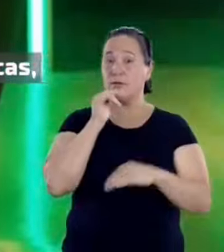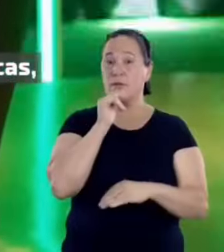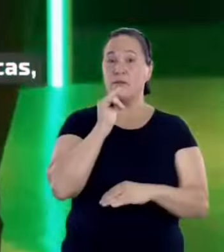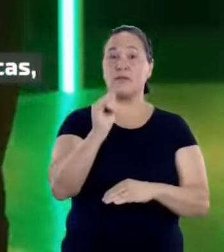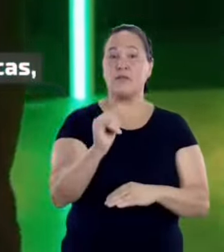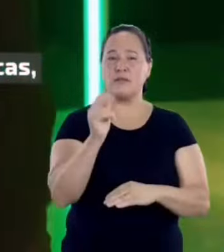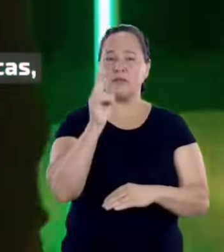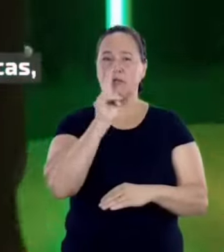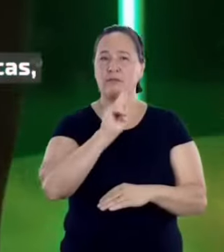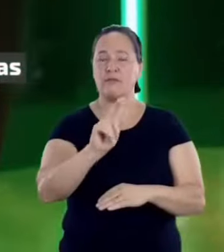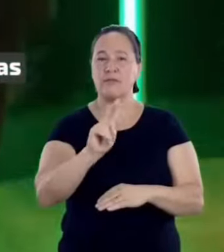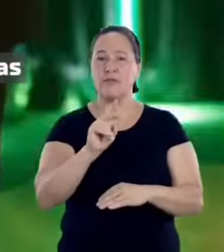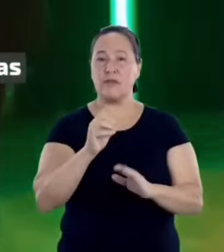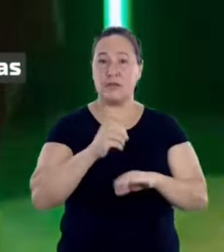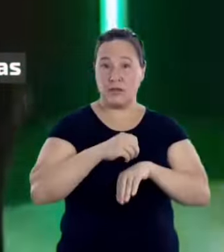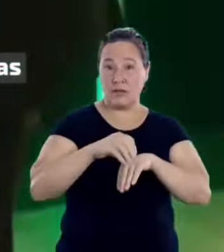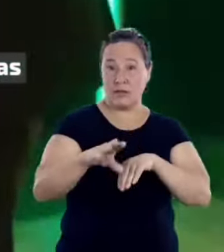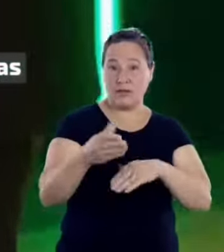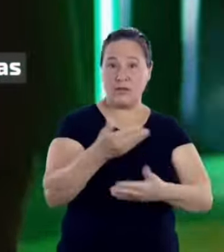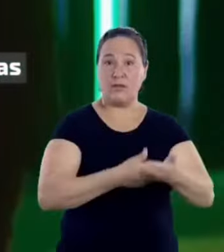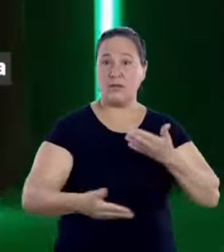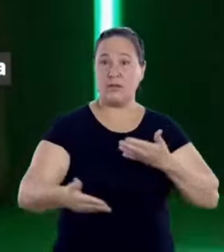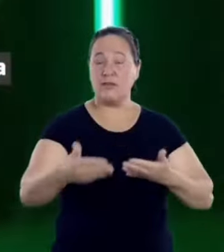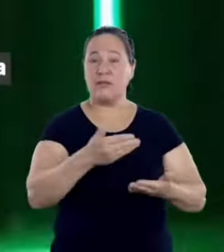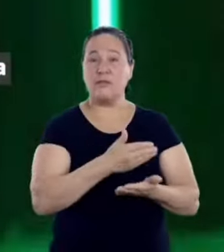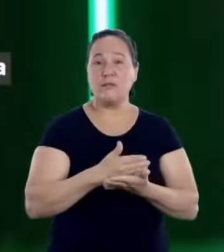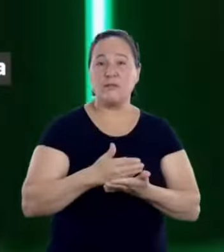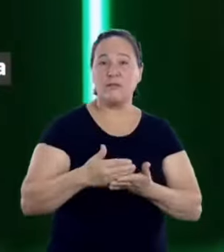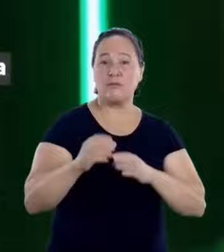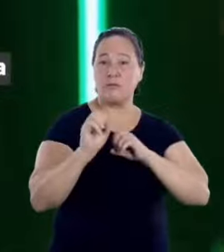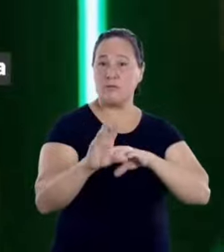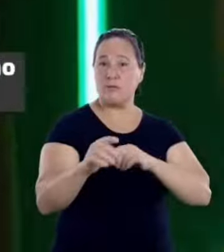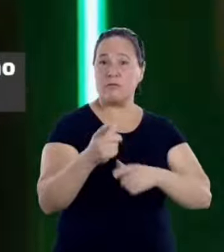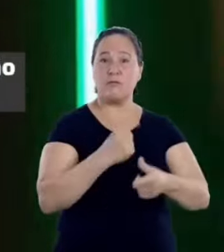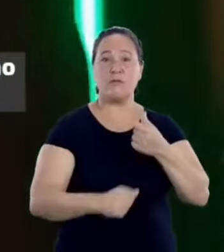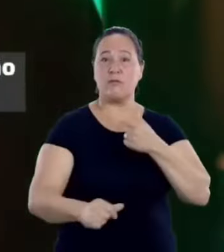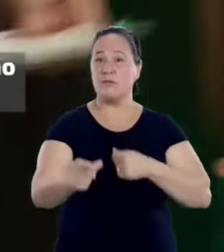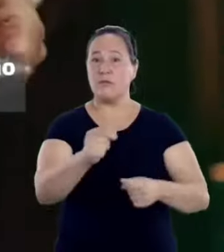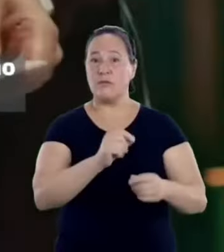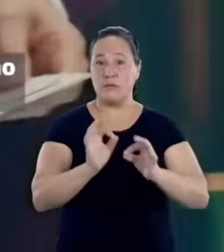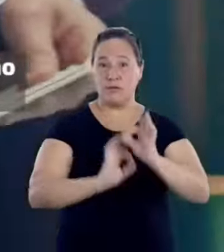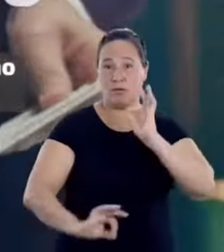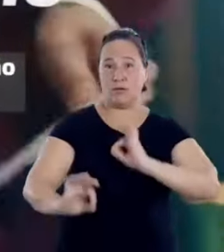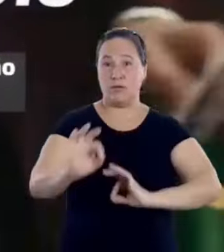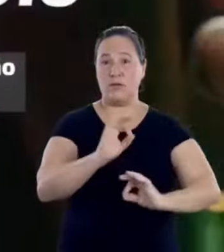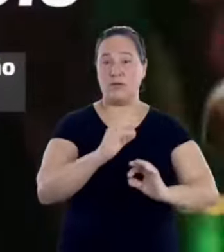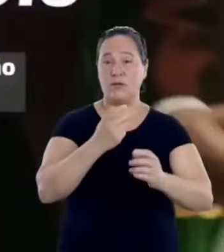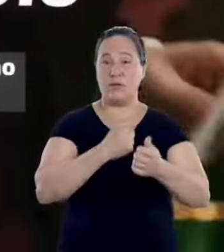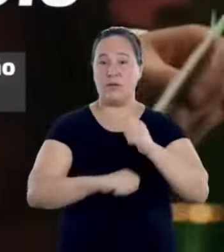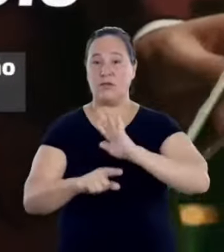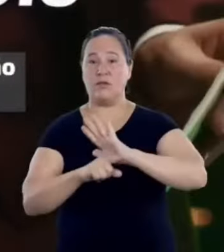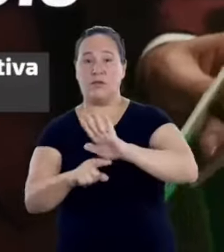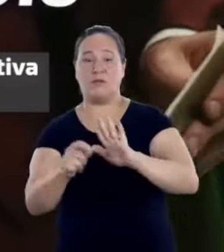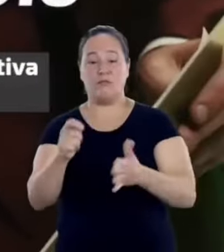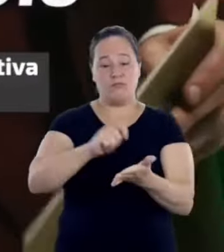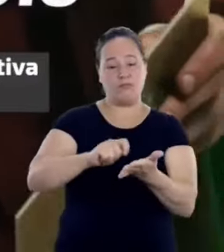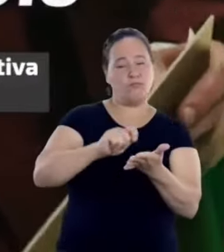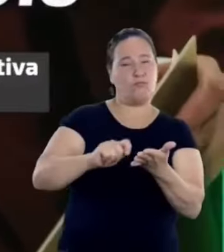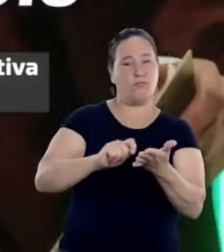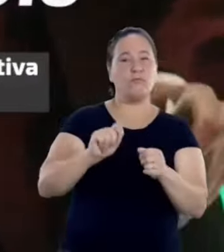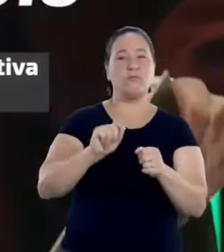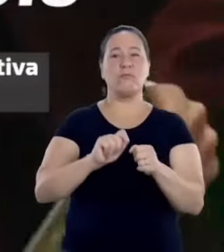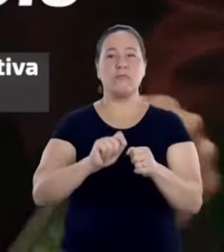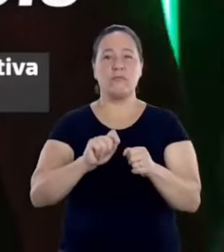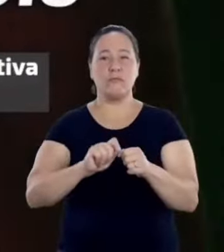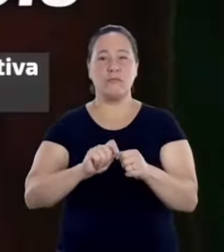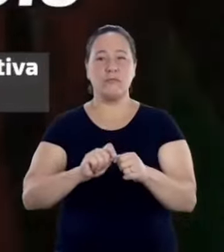recado. Acompanhe as nossas dicas e participe das iniciativas de educação financeira do programa Cooperação na Ponta do Lápis,